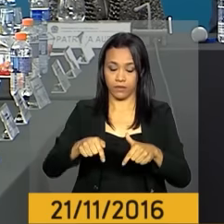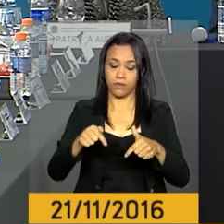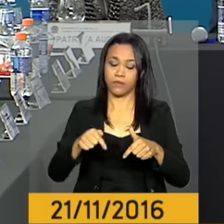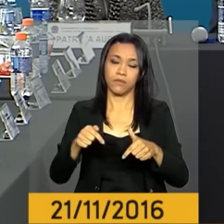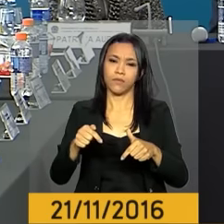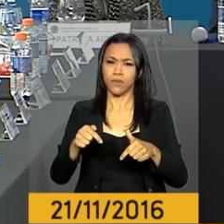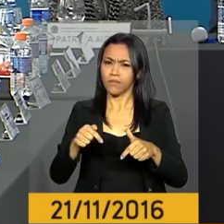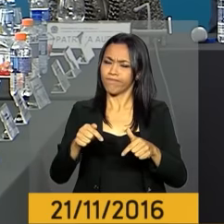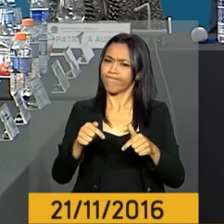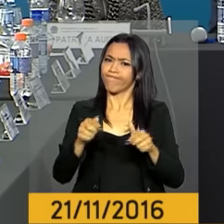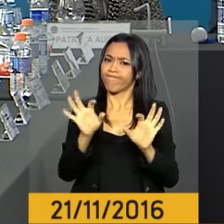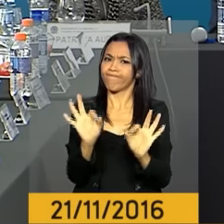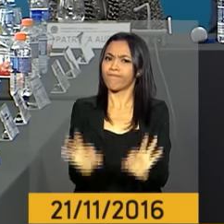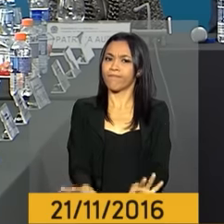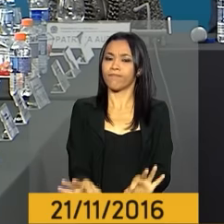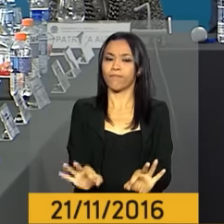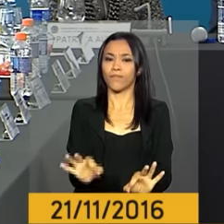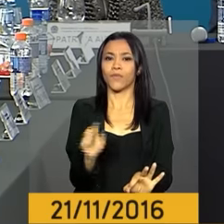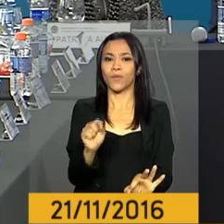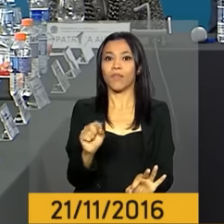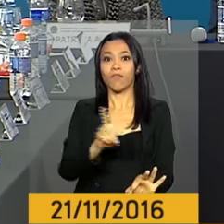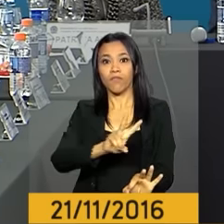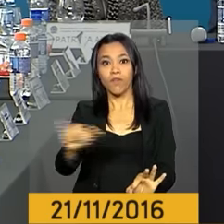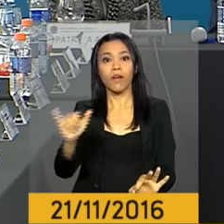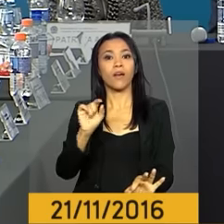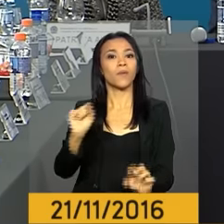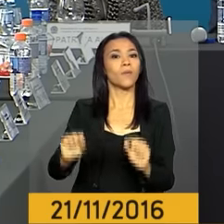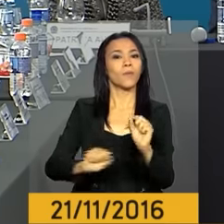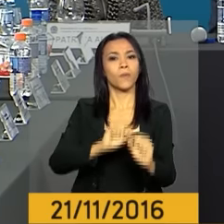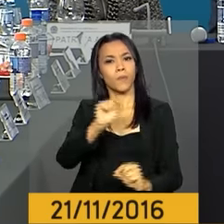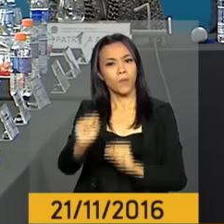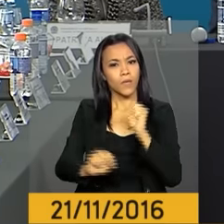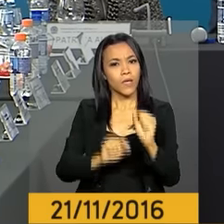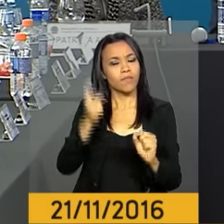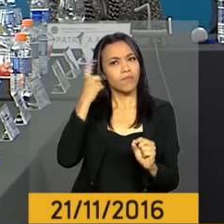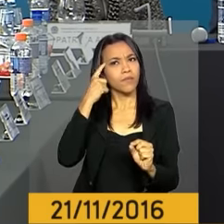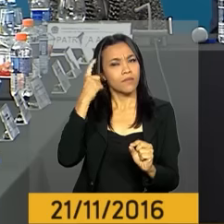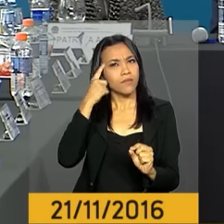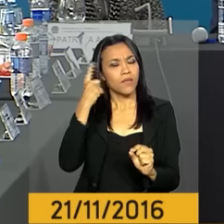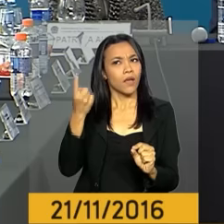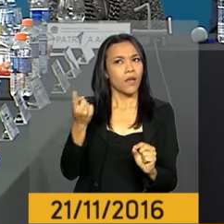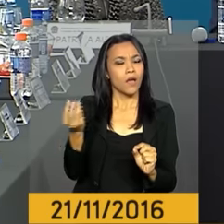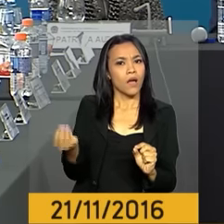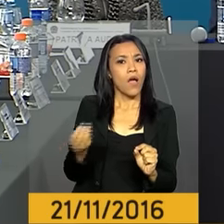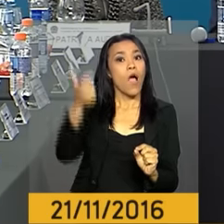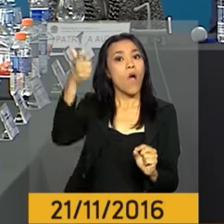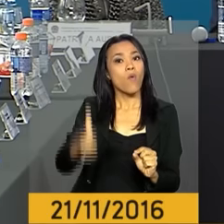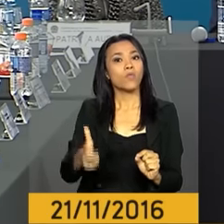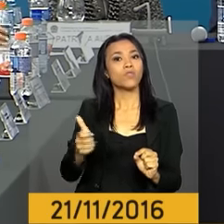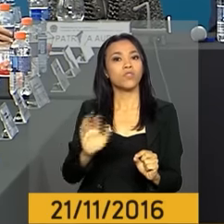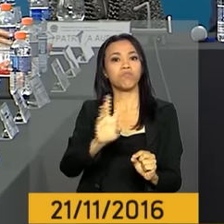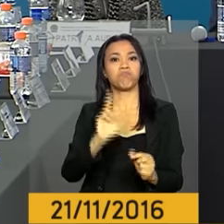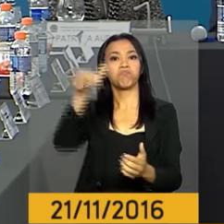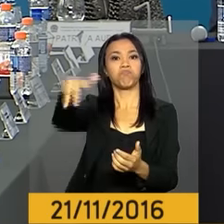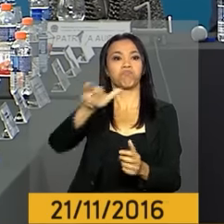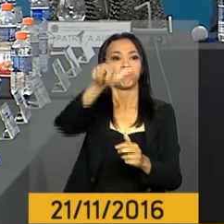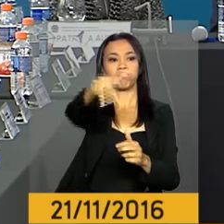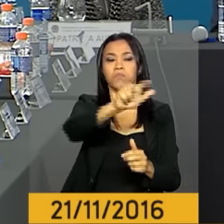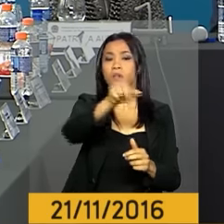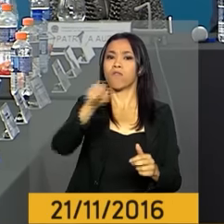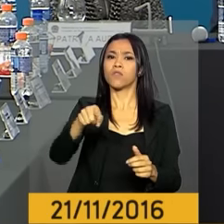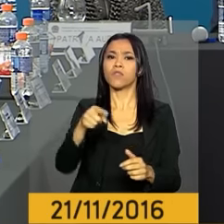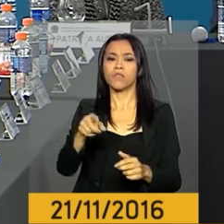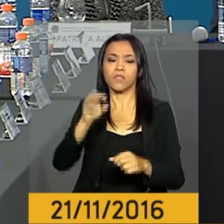realizando, certa e seguramente os induzirá a essa postura. Quer dizer, onde estiverem, puderem propagar